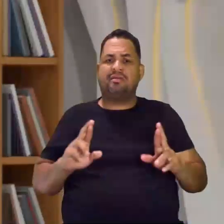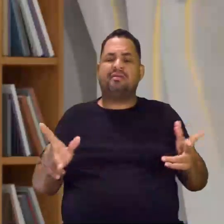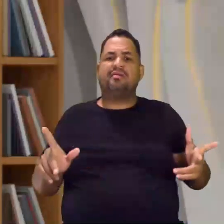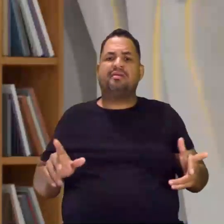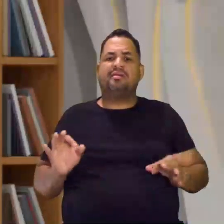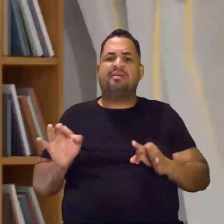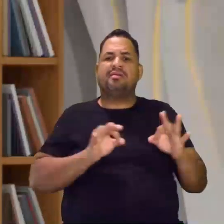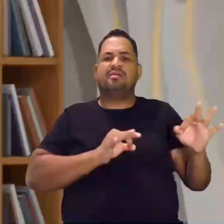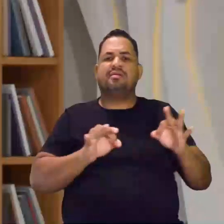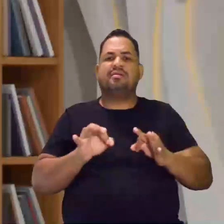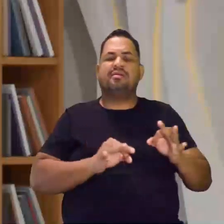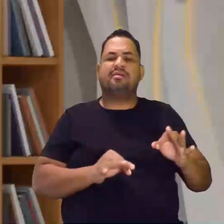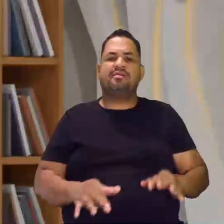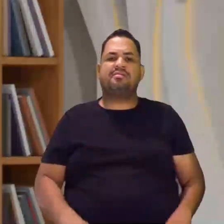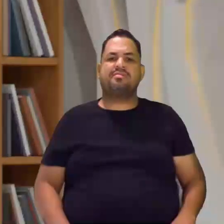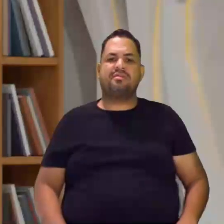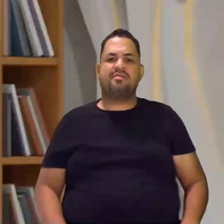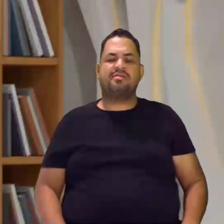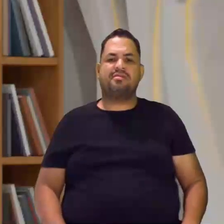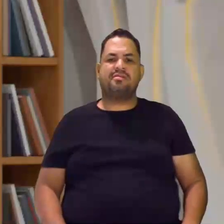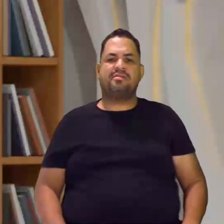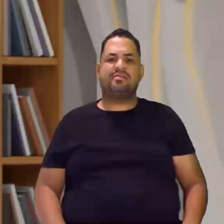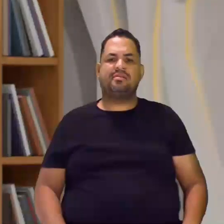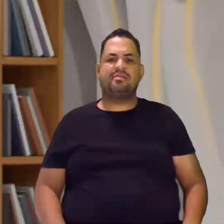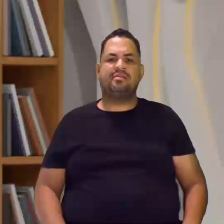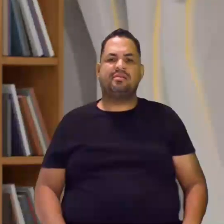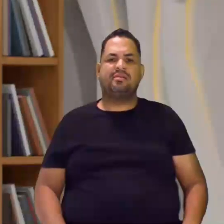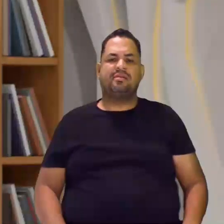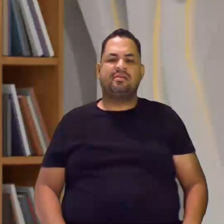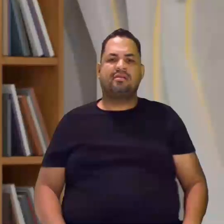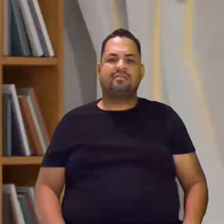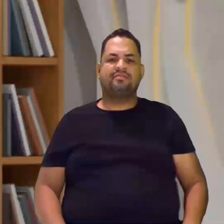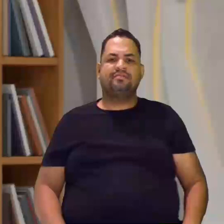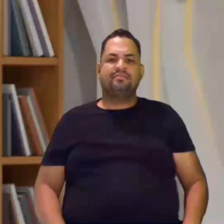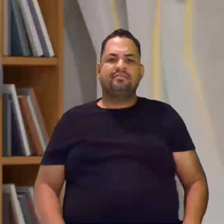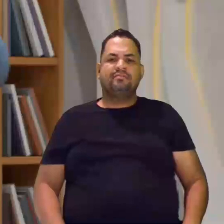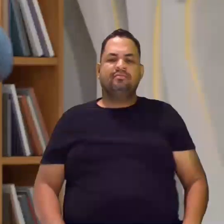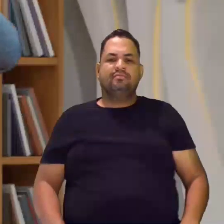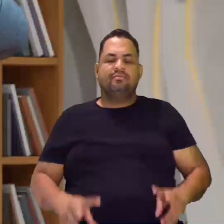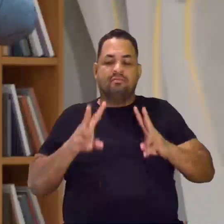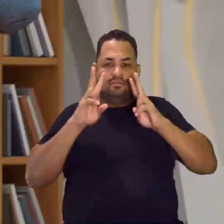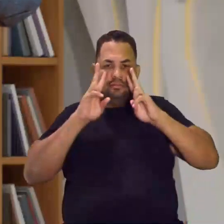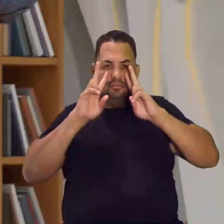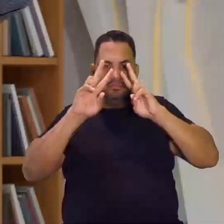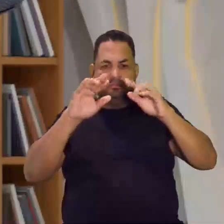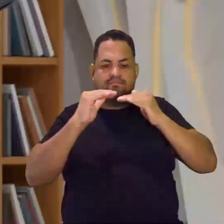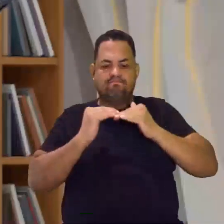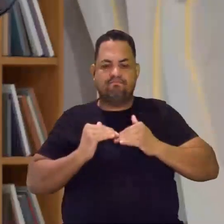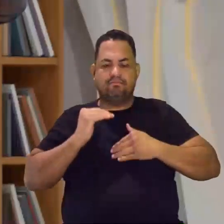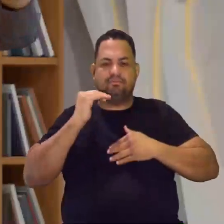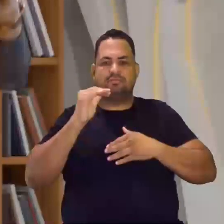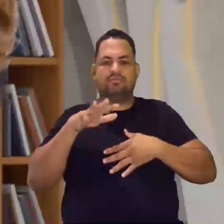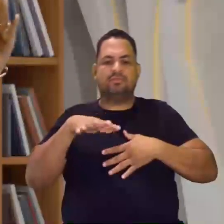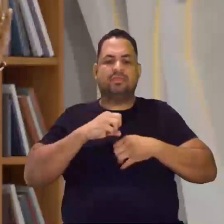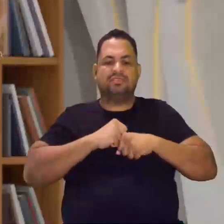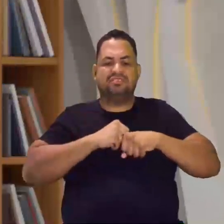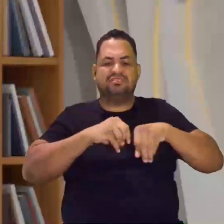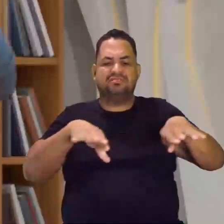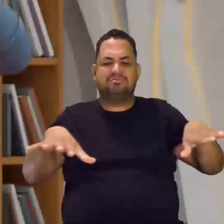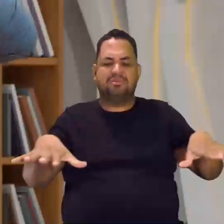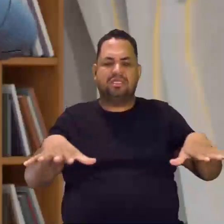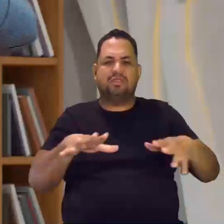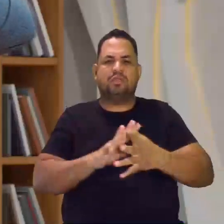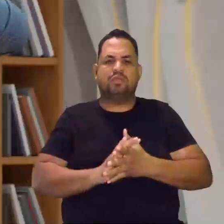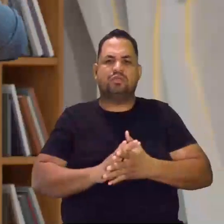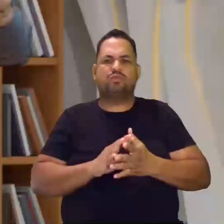diferente, a organização é diferente, né? Então, essa visão, ela predominou por muitos séculos. E